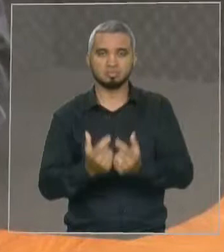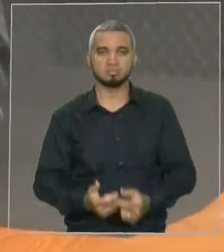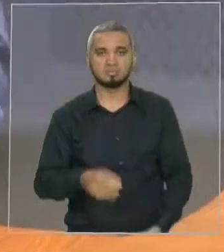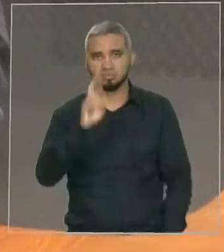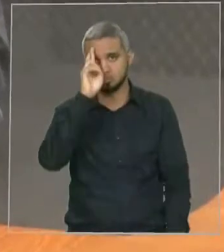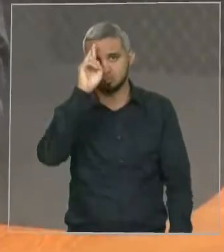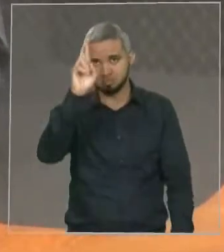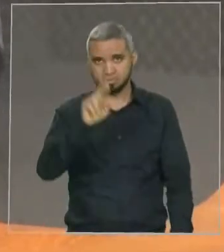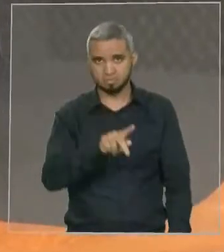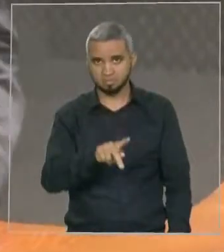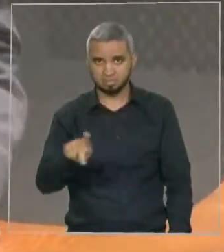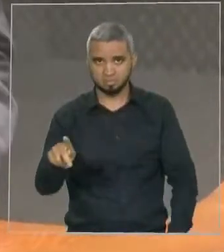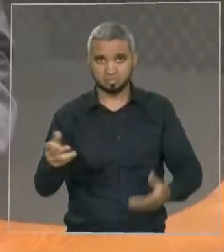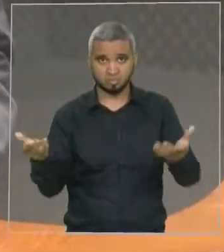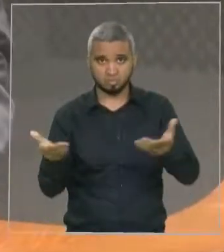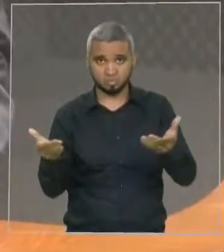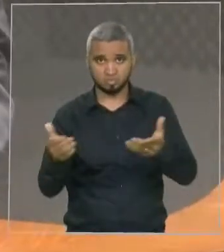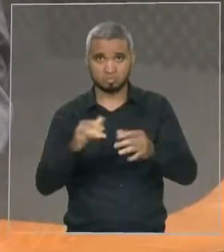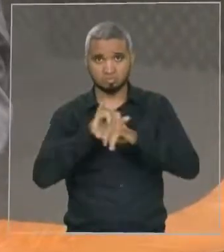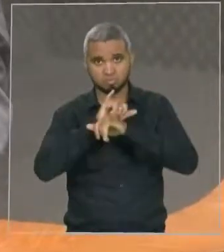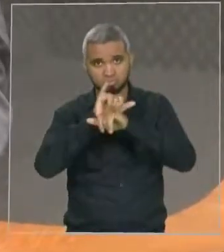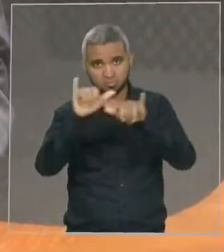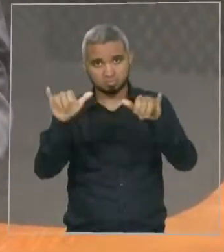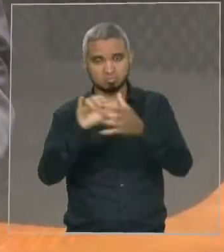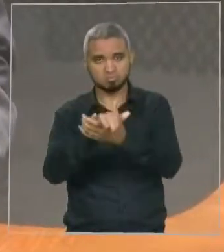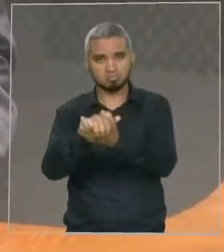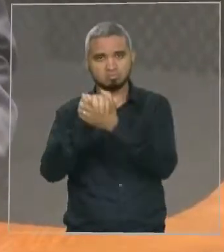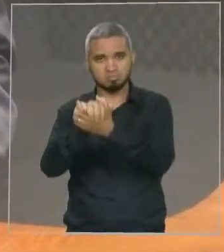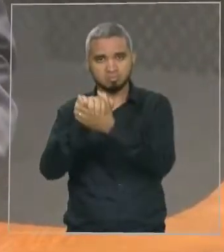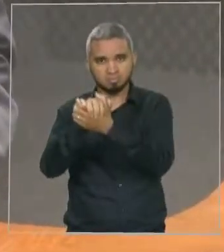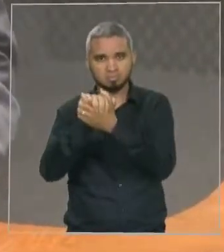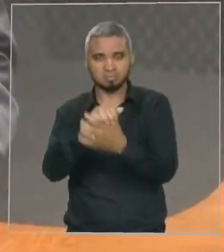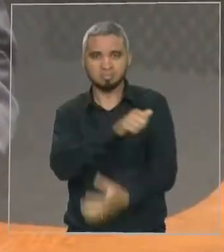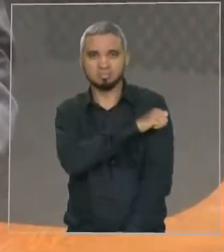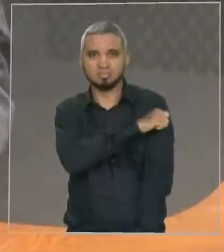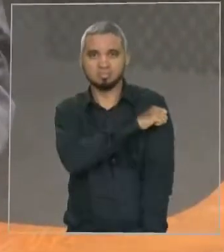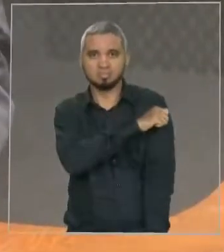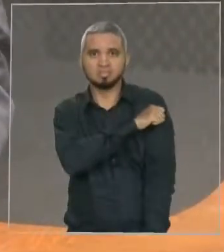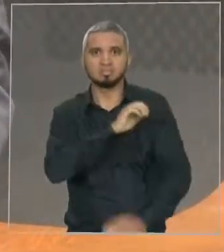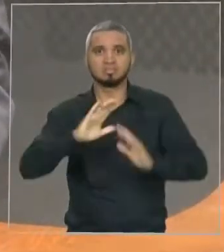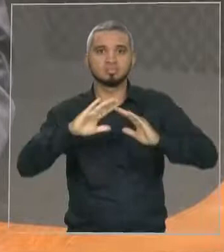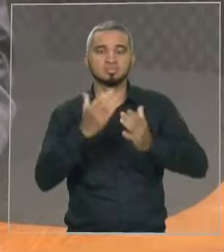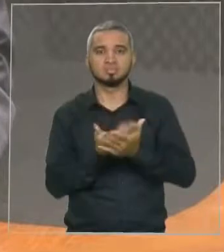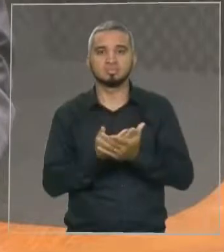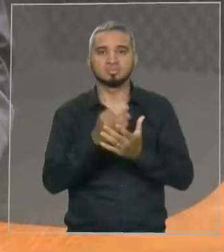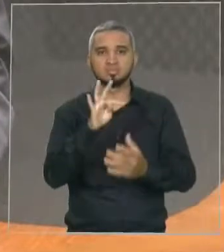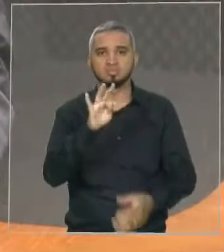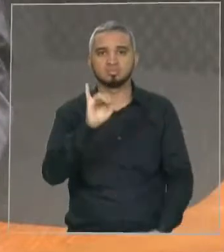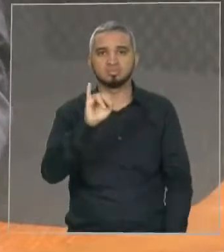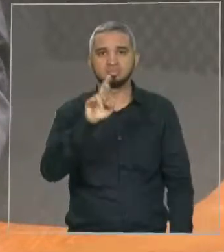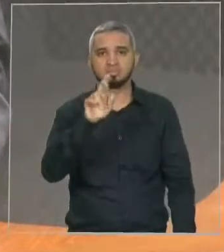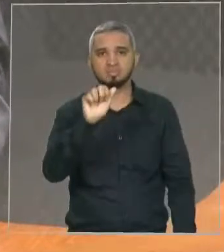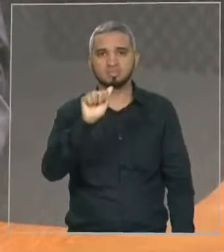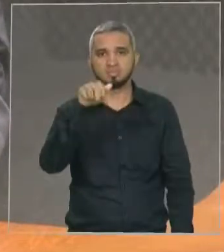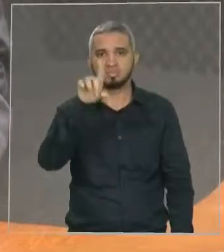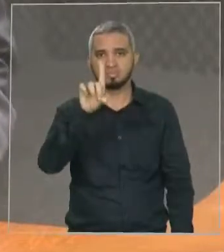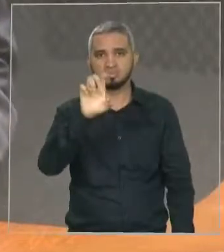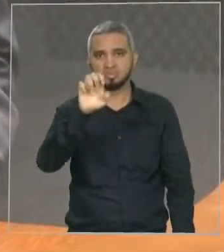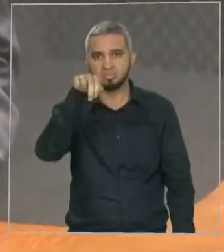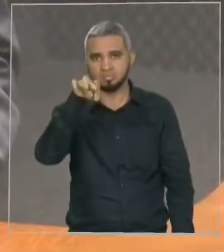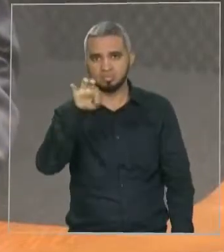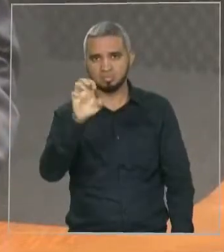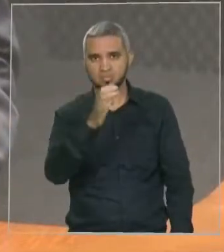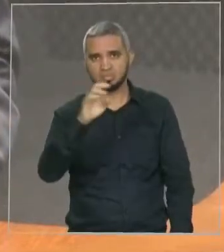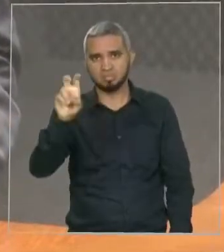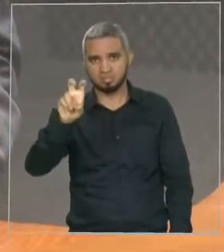tempo, parabenizar todos os alunos do Colégio Militar Tiradentes 5, que, nesse momento, recebem o